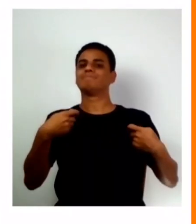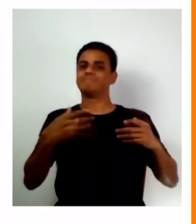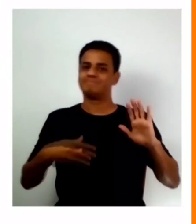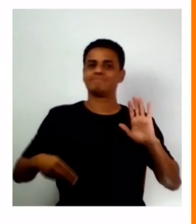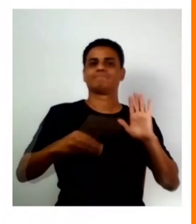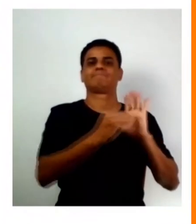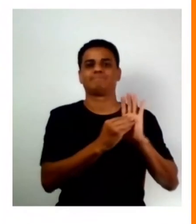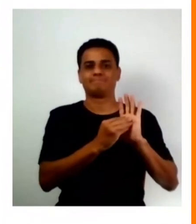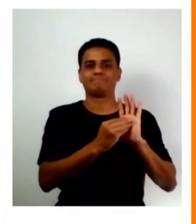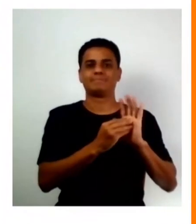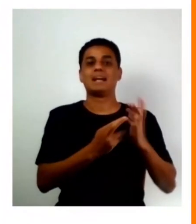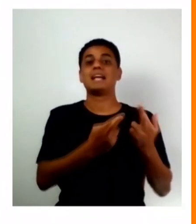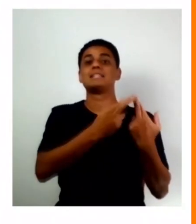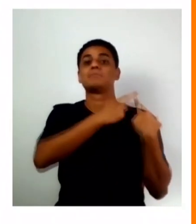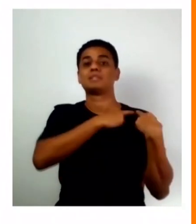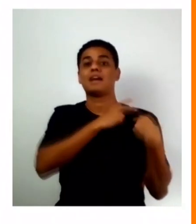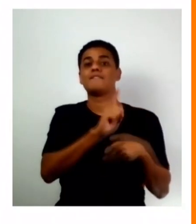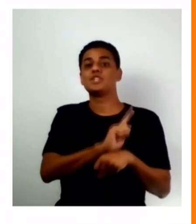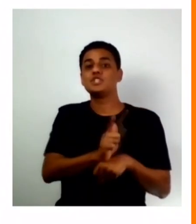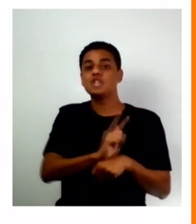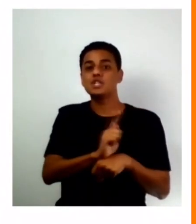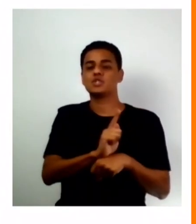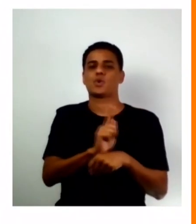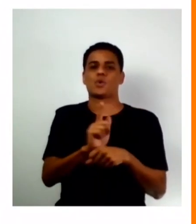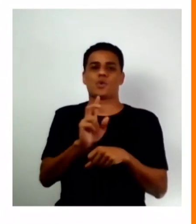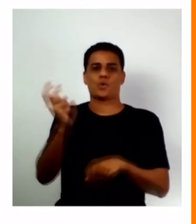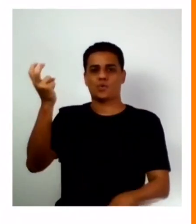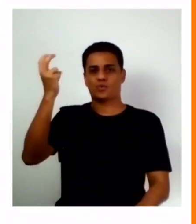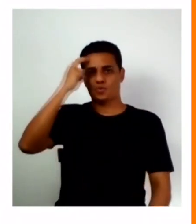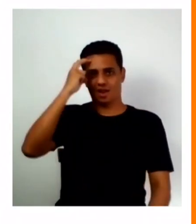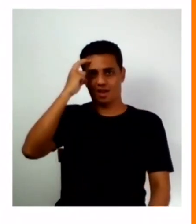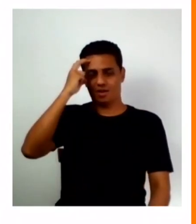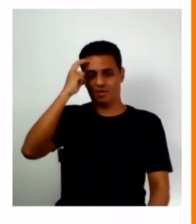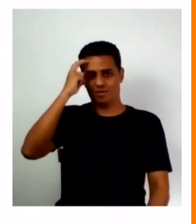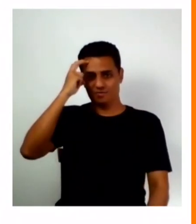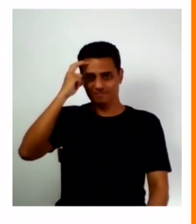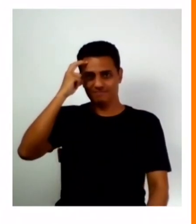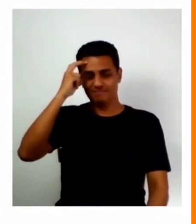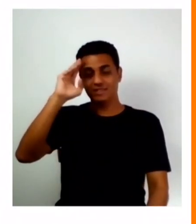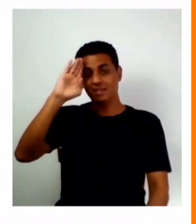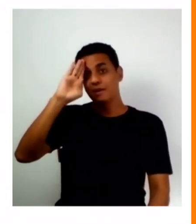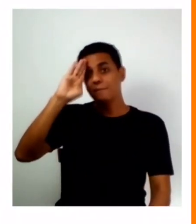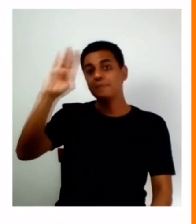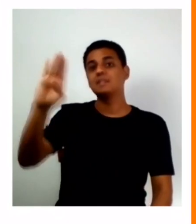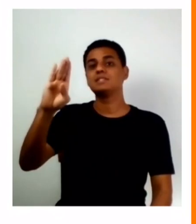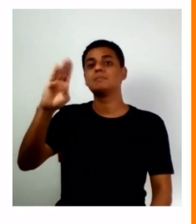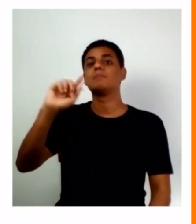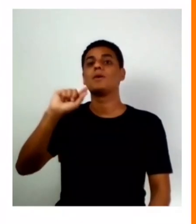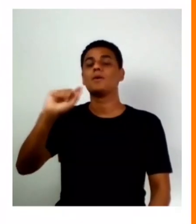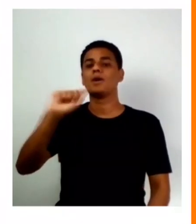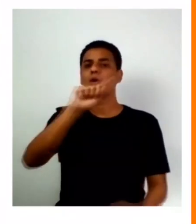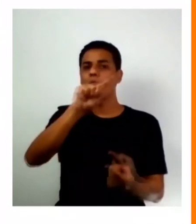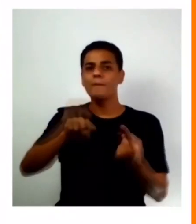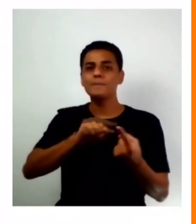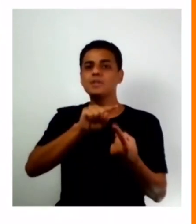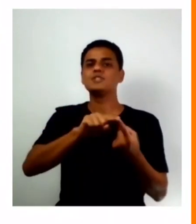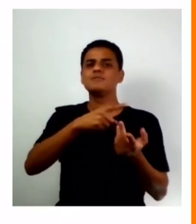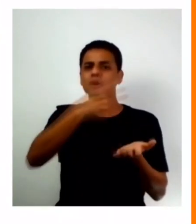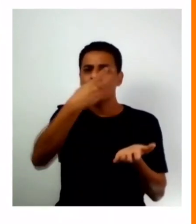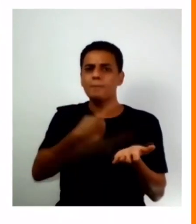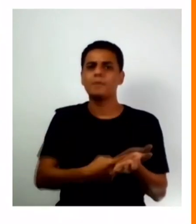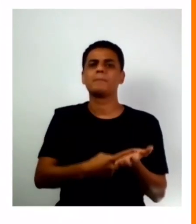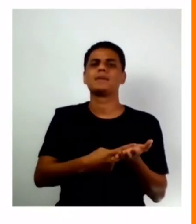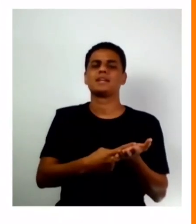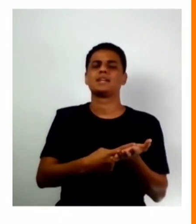responsáveis culturales, dos gestores culturales e, sobre todo, a agenda da vida cultural de nossas